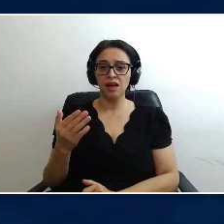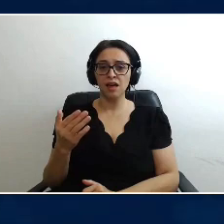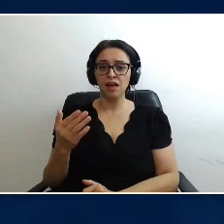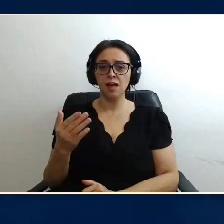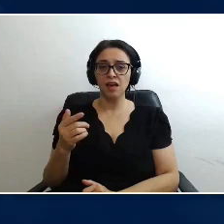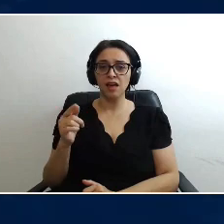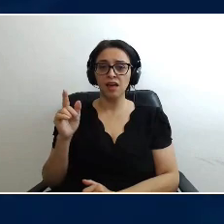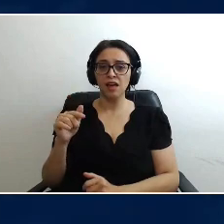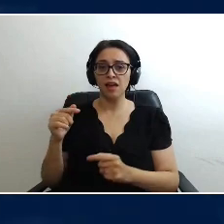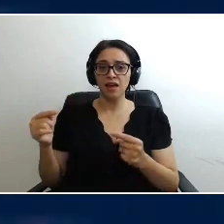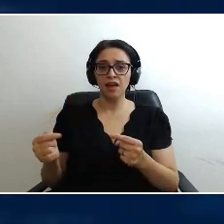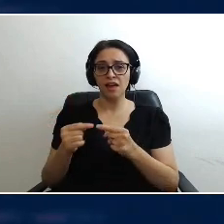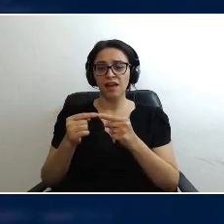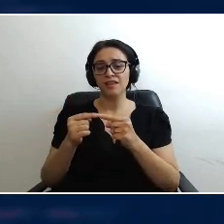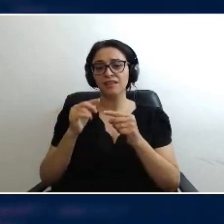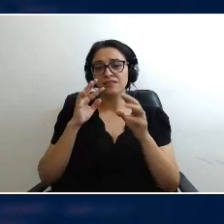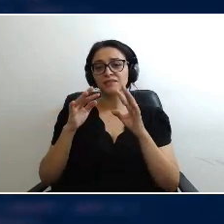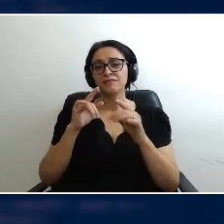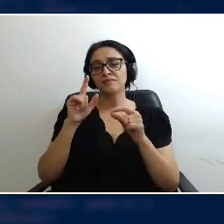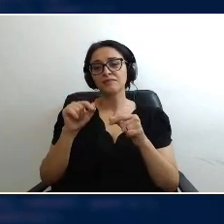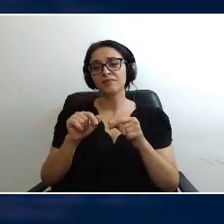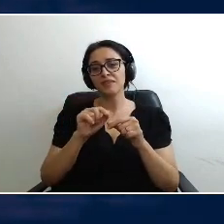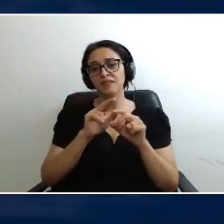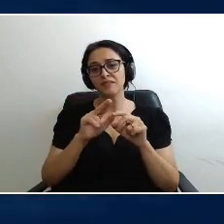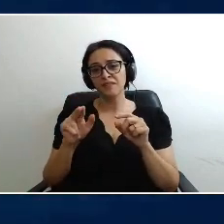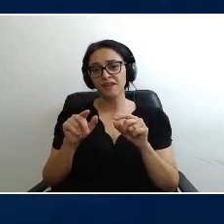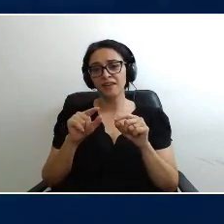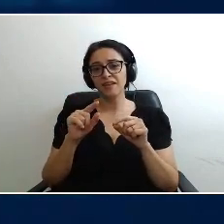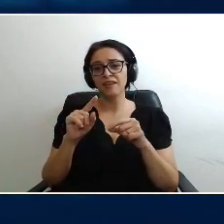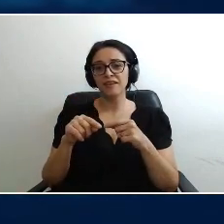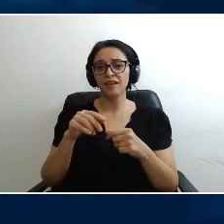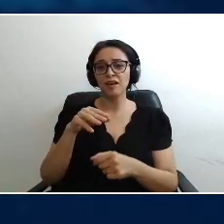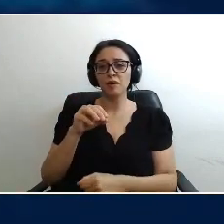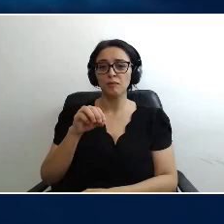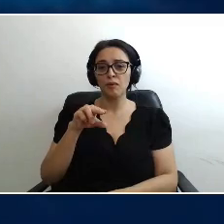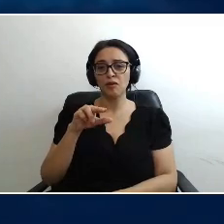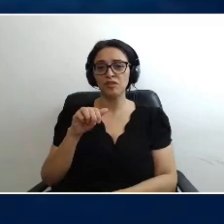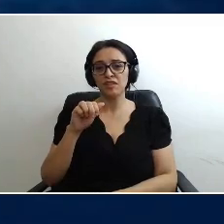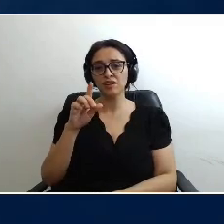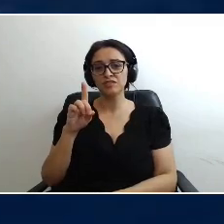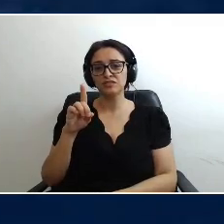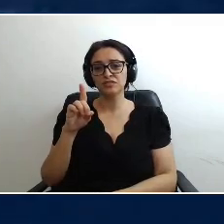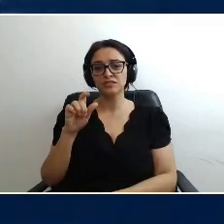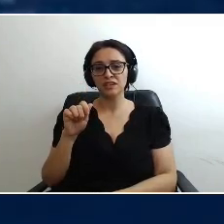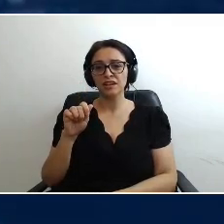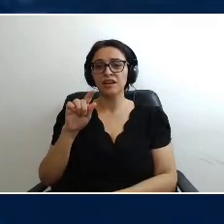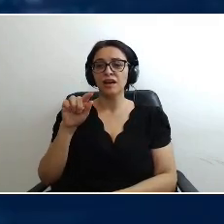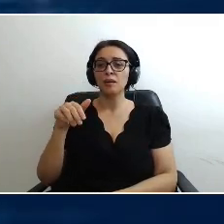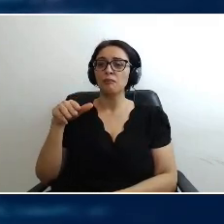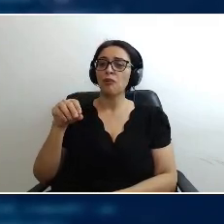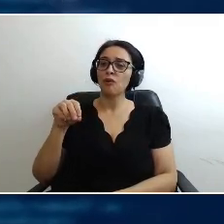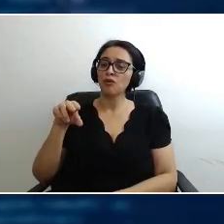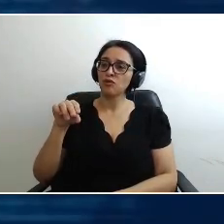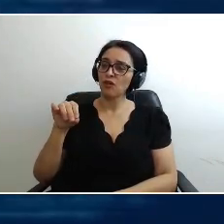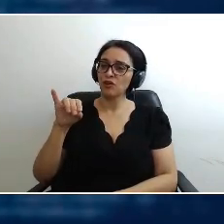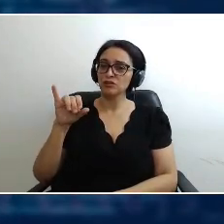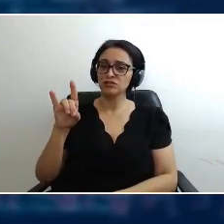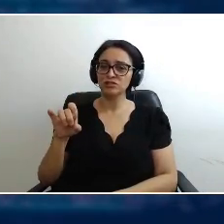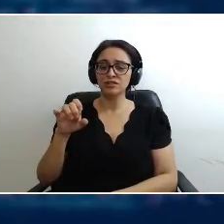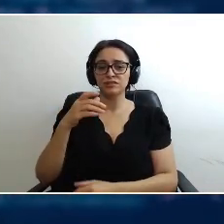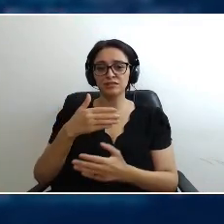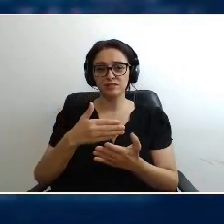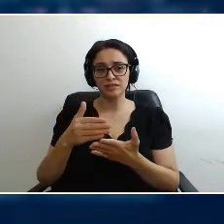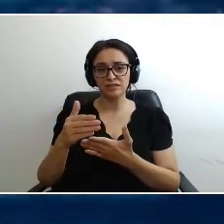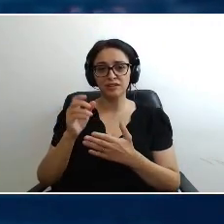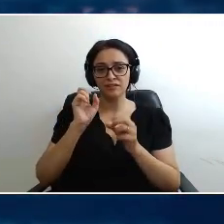só uma monoide na categoria dos endofunctors. E a gente vê as palavras tipo monad, monoide, endofunctors. E não é diferente de alguém que está começando na orientação a objetos e começa